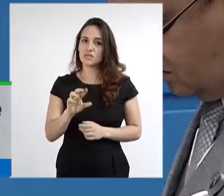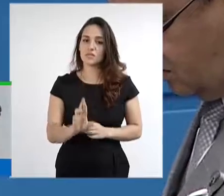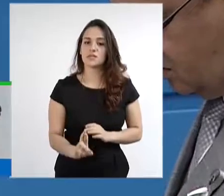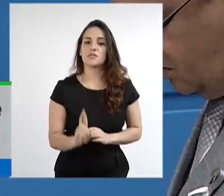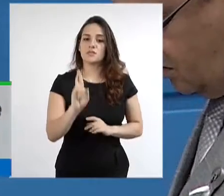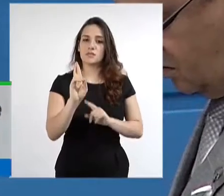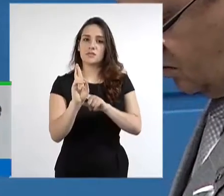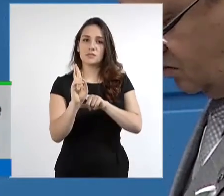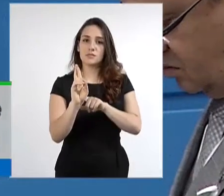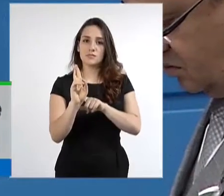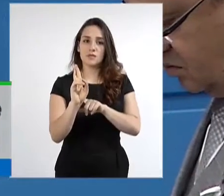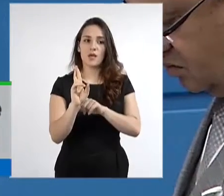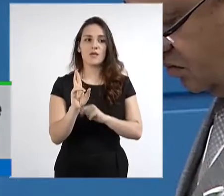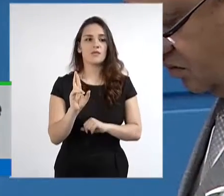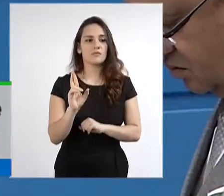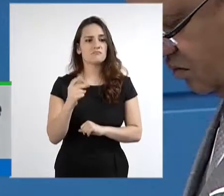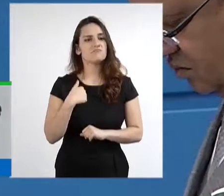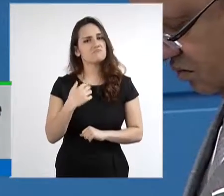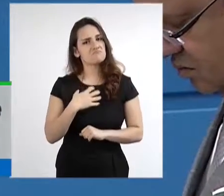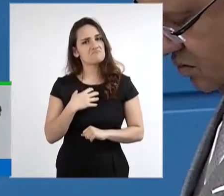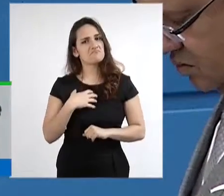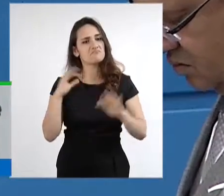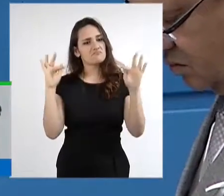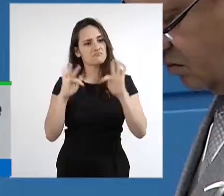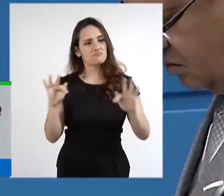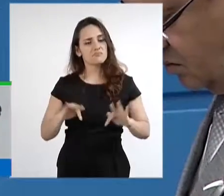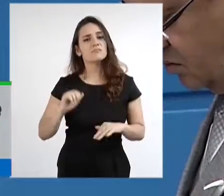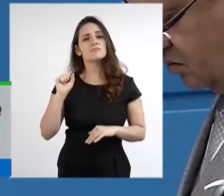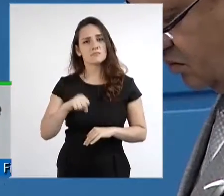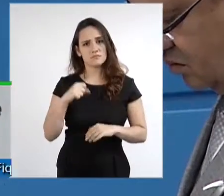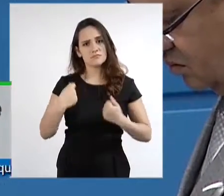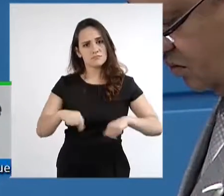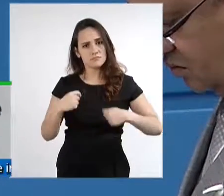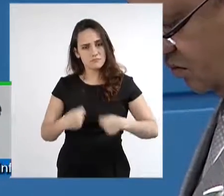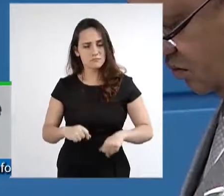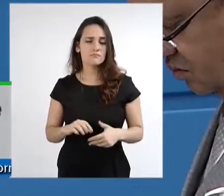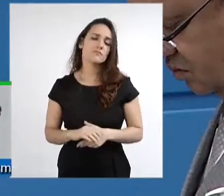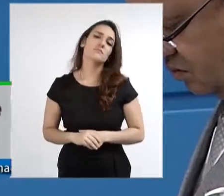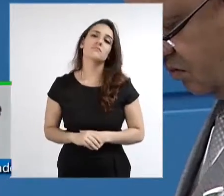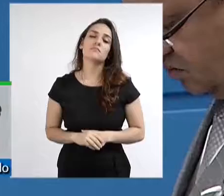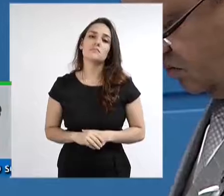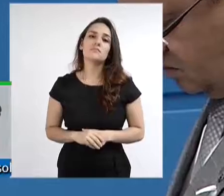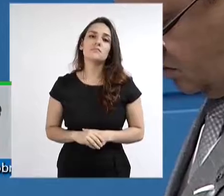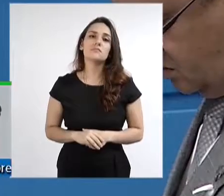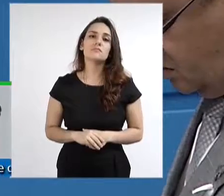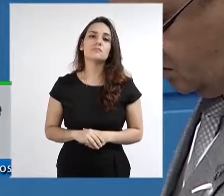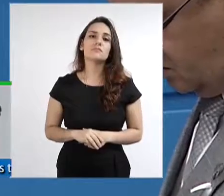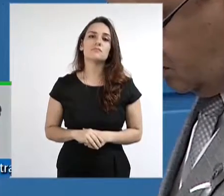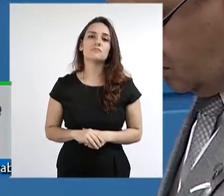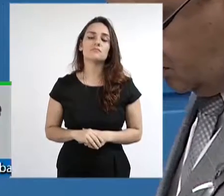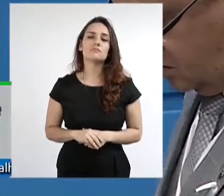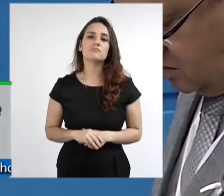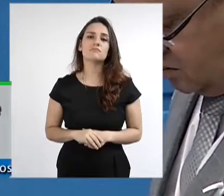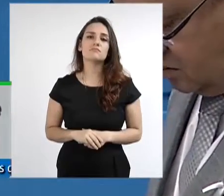protagonista dela, a gente fica muito feliz. É preciso sim que nós